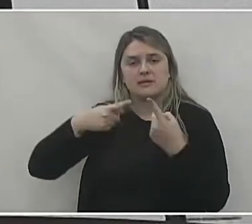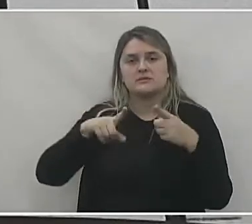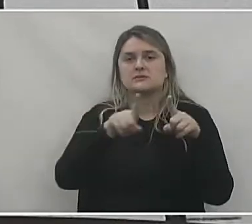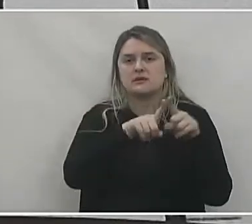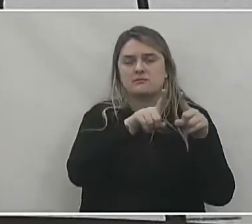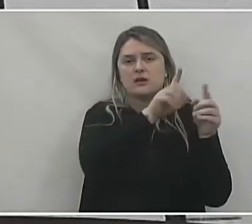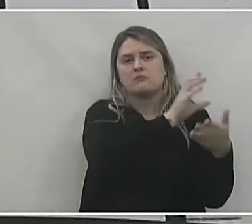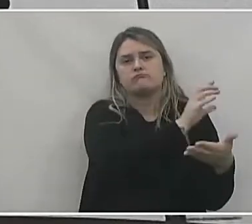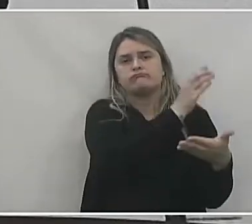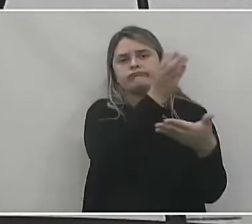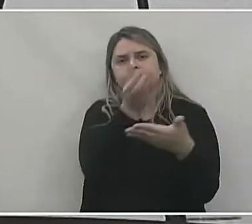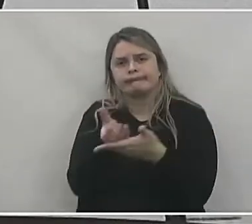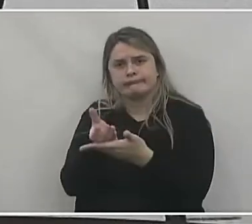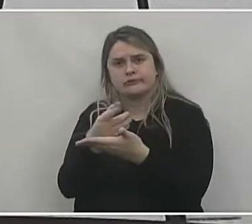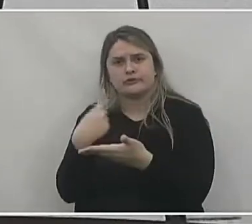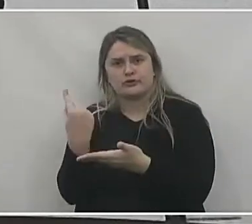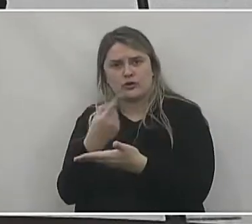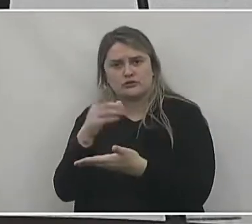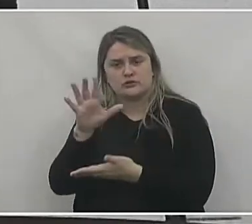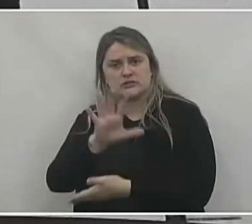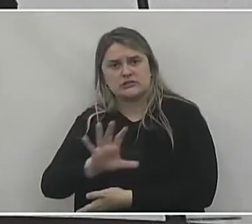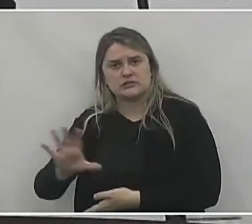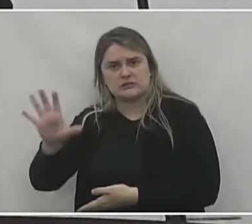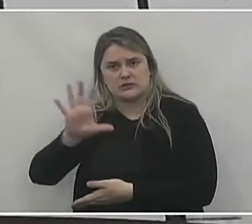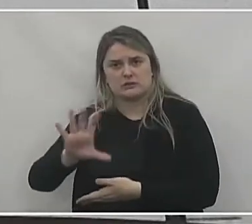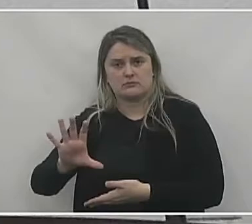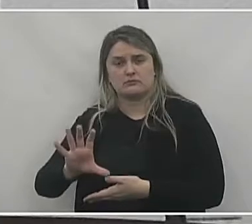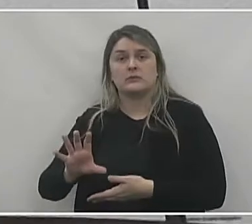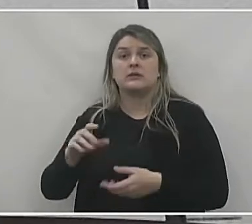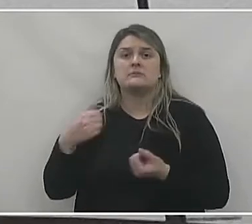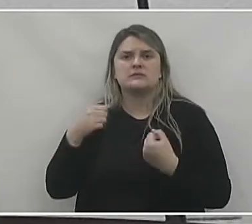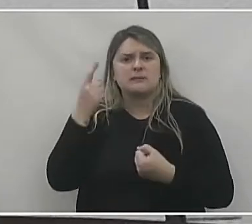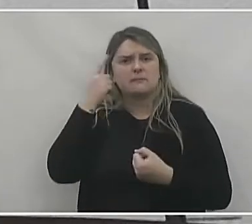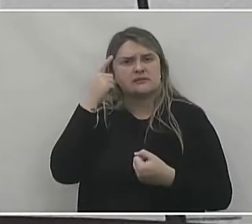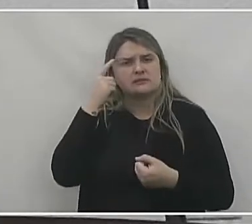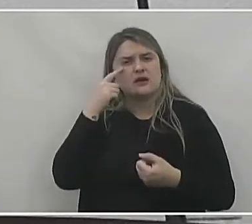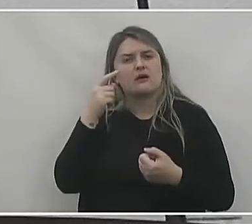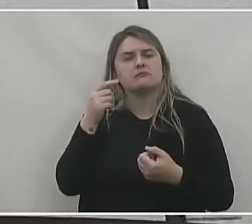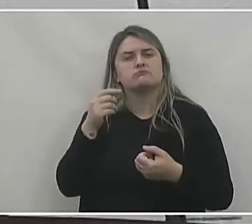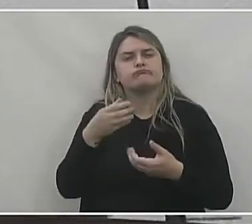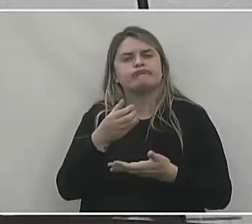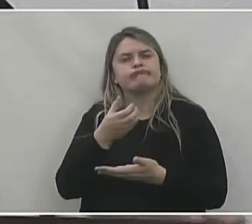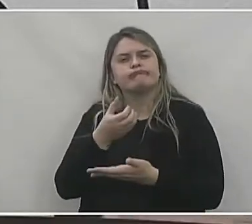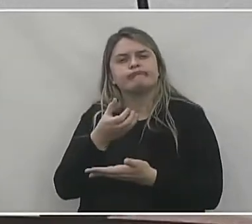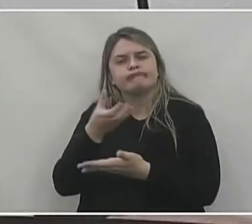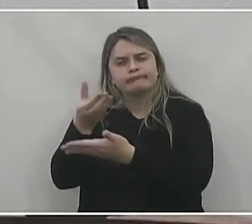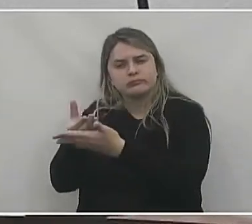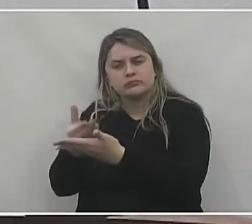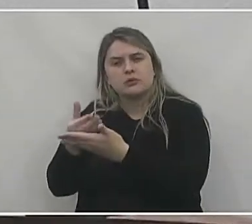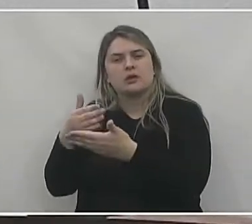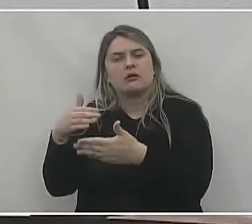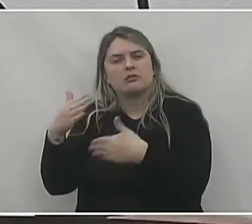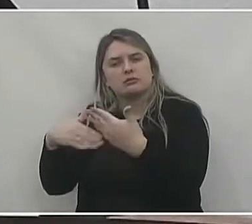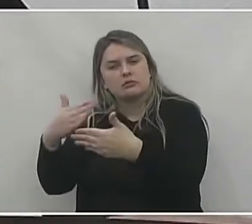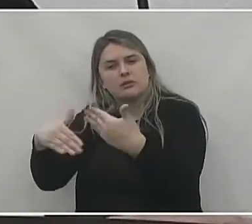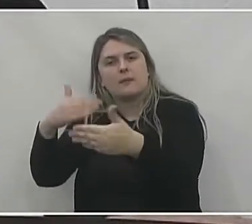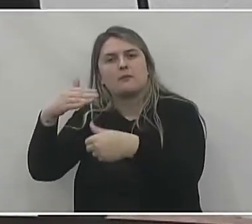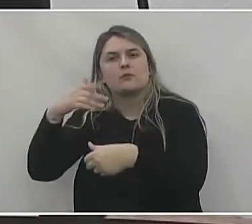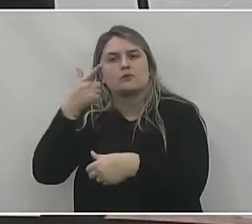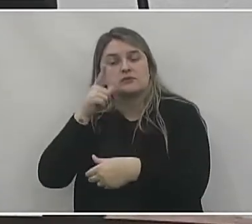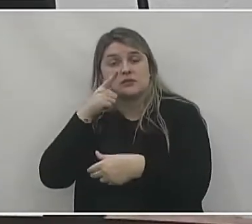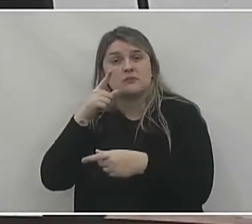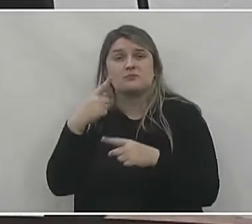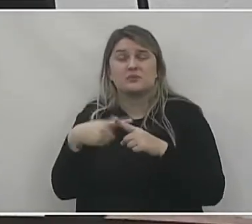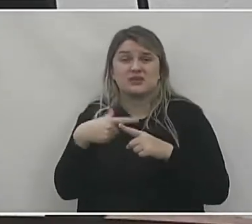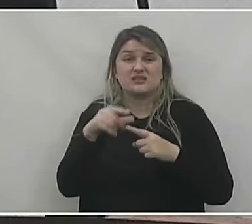ressarcimento para a nossa região. Em investimentos públicos para que nós possamos ter mais desenvolvimento.